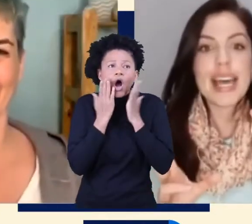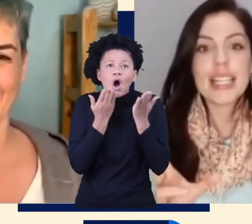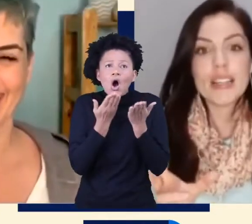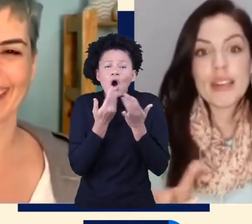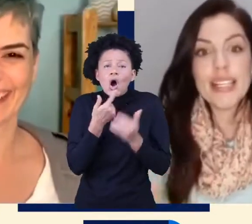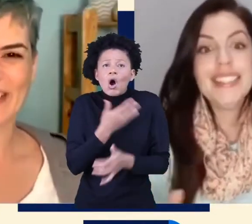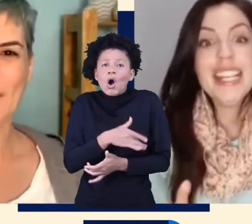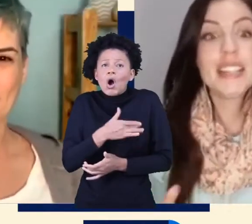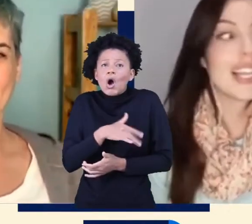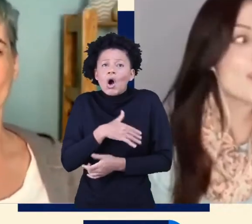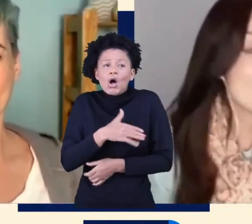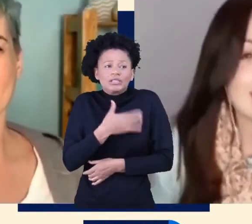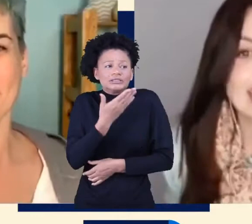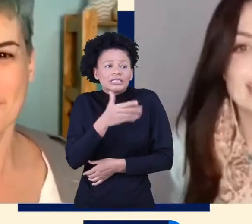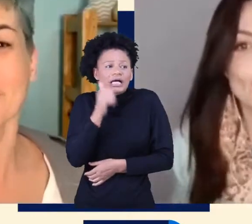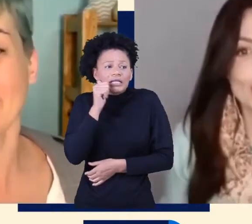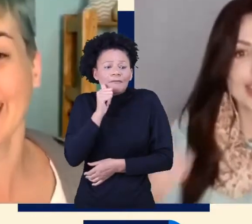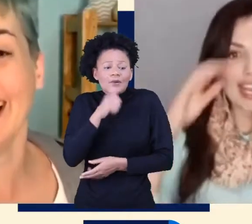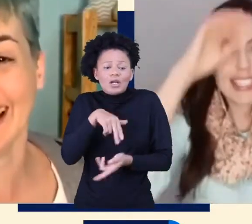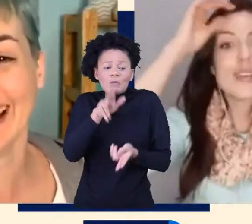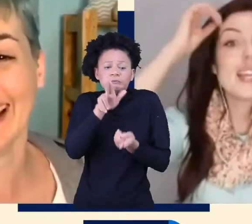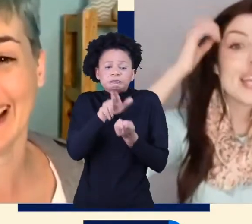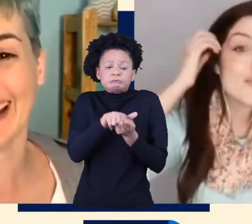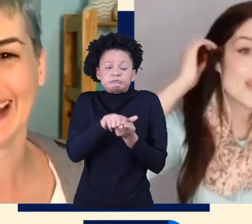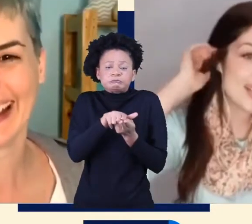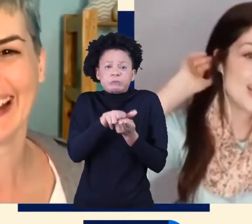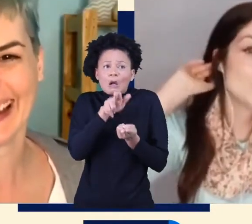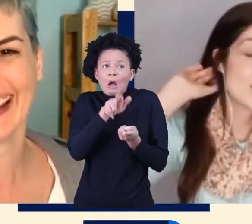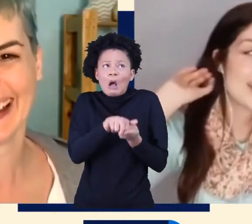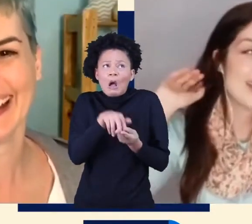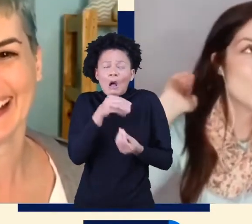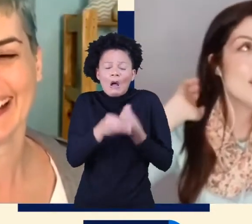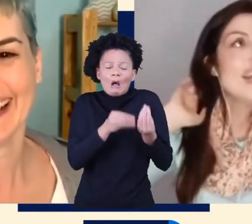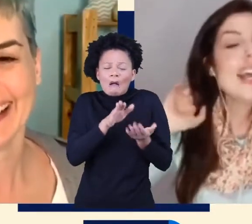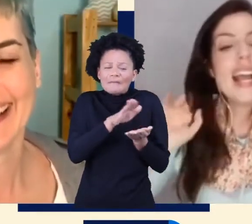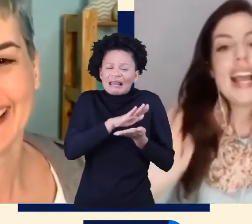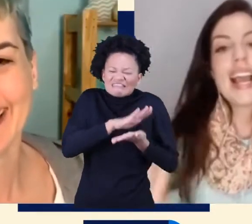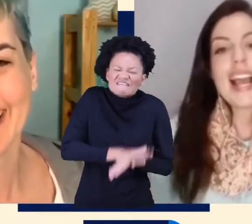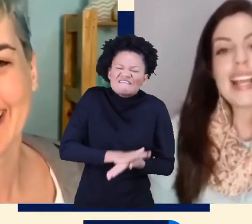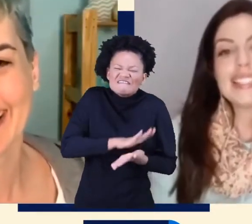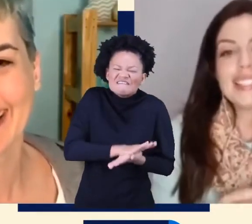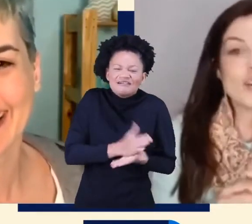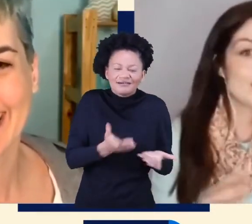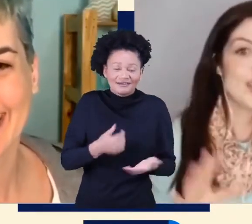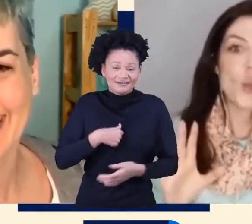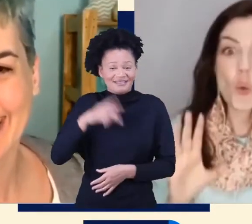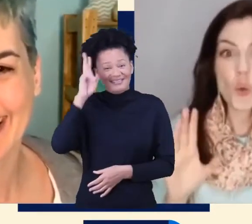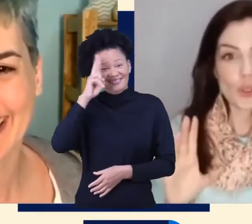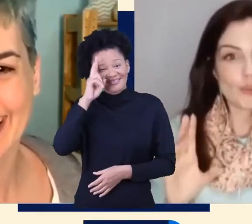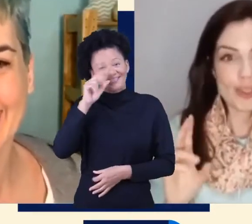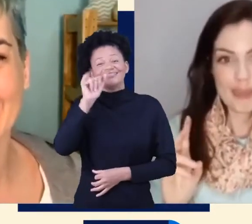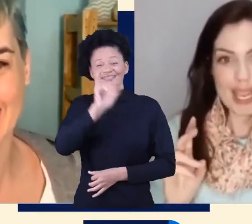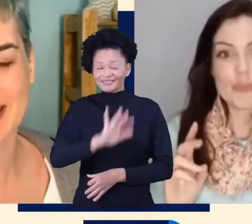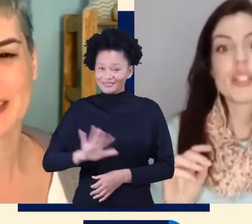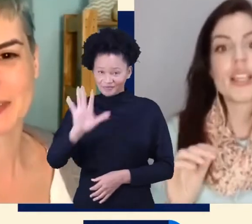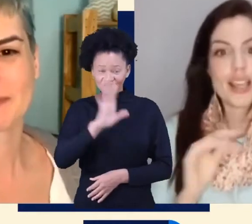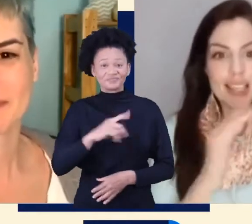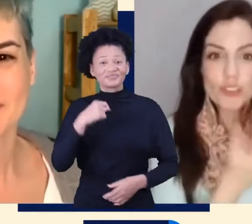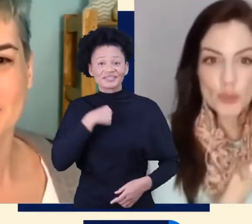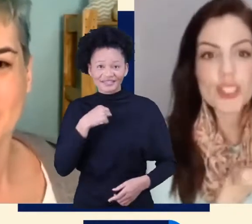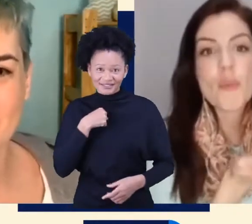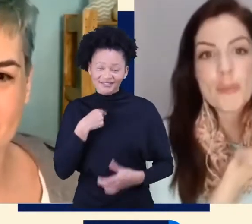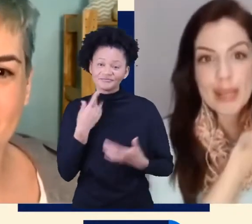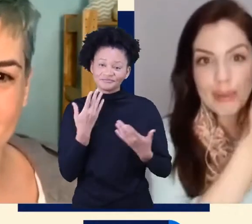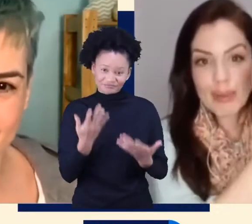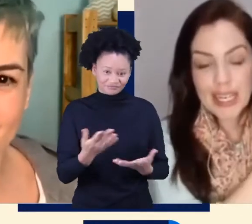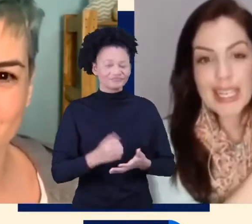cima dela? Ela vai tá esmagando a coitada. Eu lembro dessa ilustração. E eu não curto também, porque além